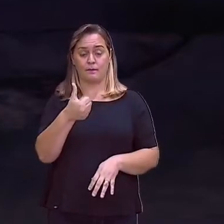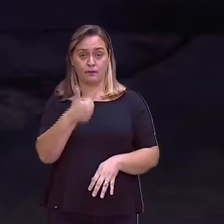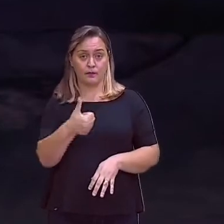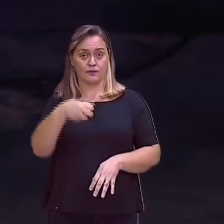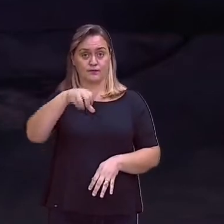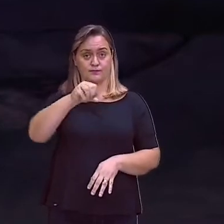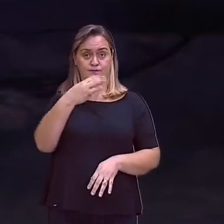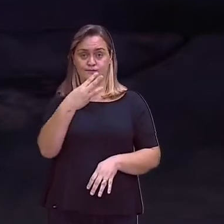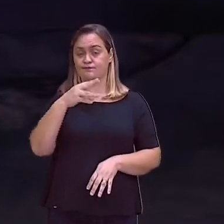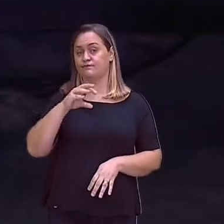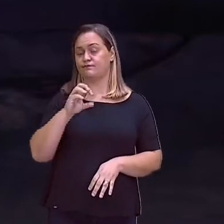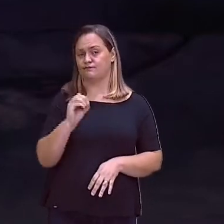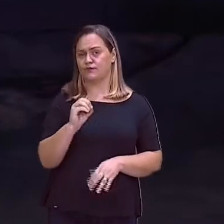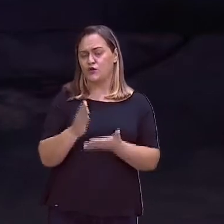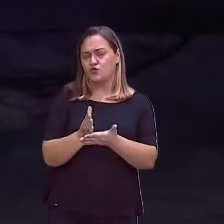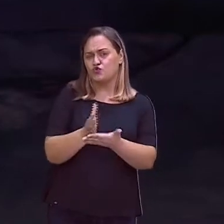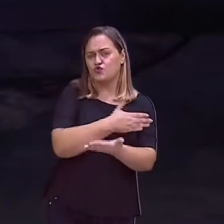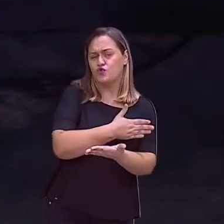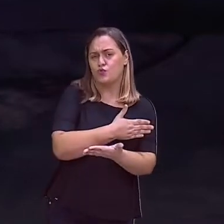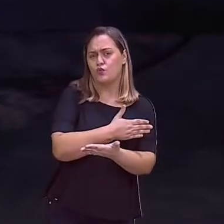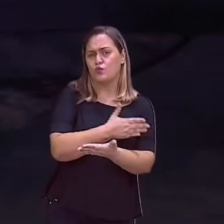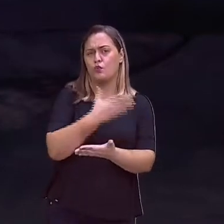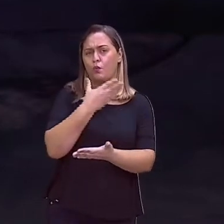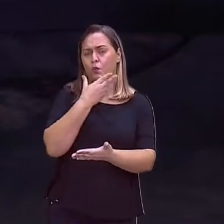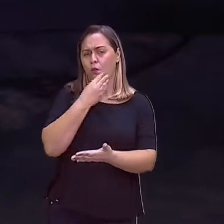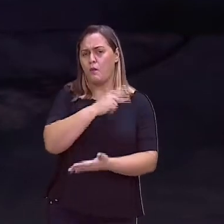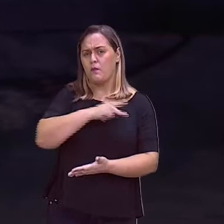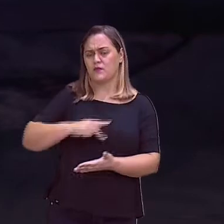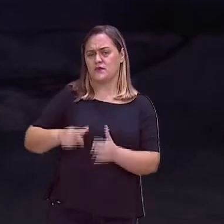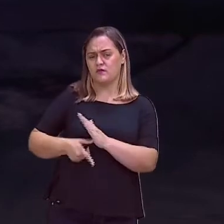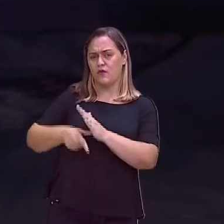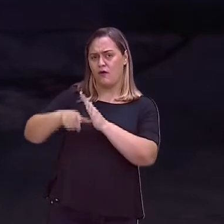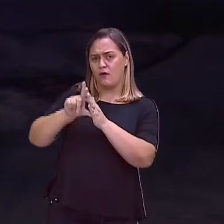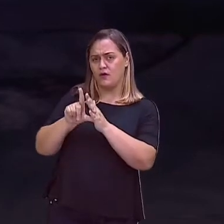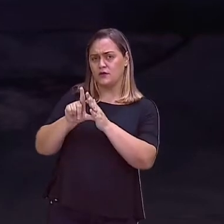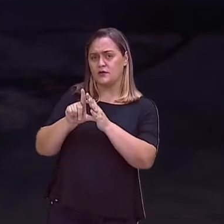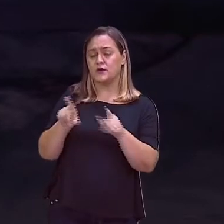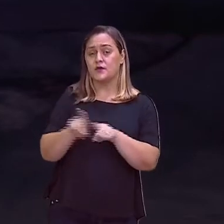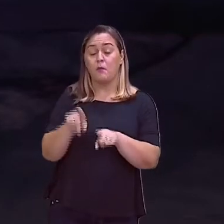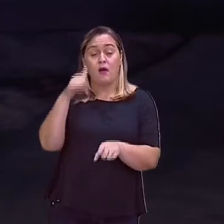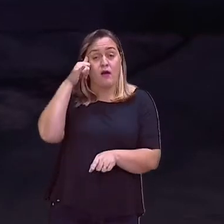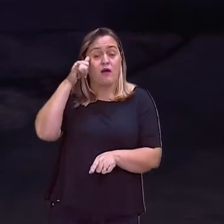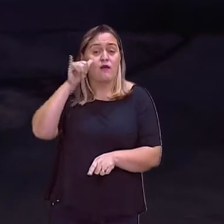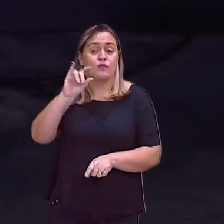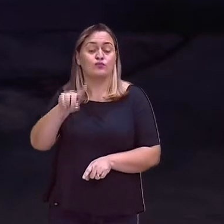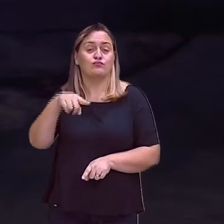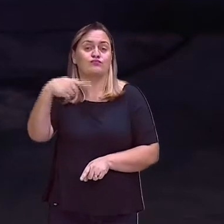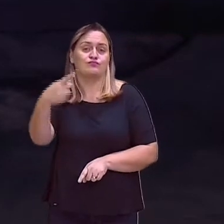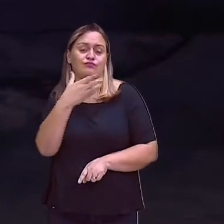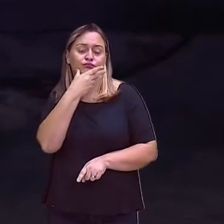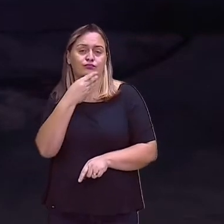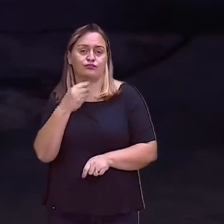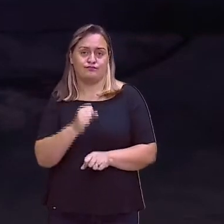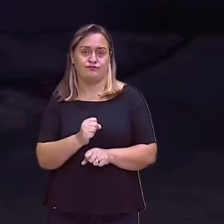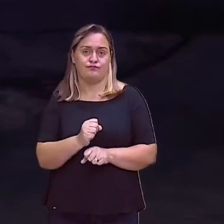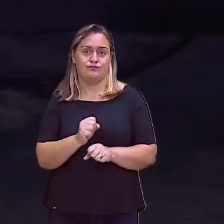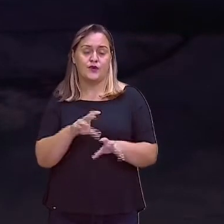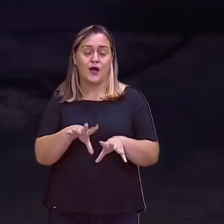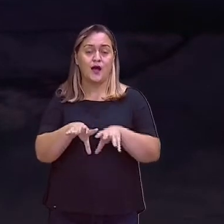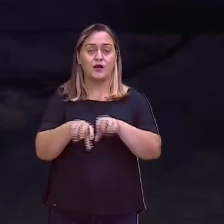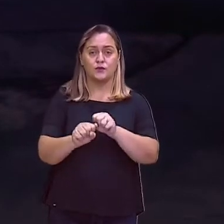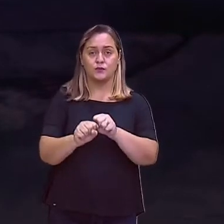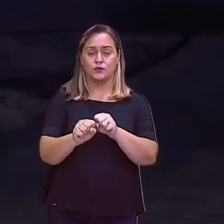que destituiu Washington Luiz e impediu a posse de Júlio Prestes, presidente eleito